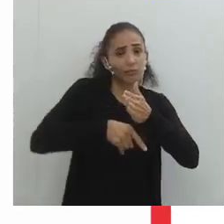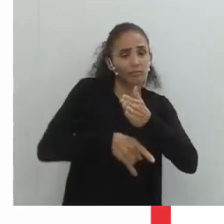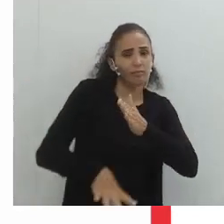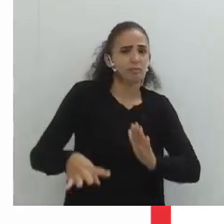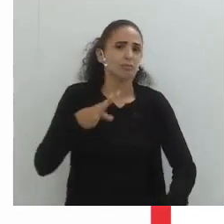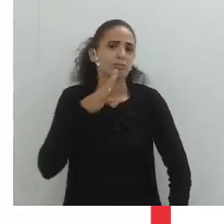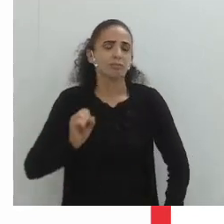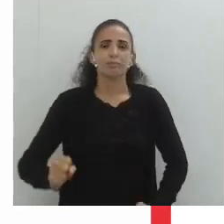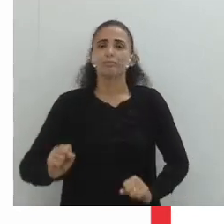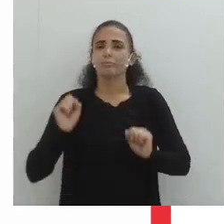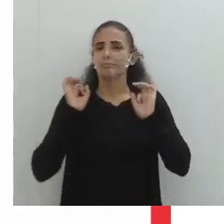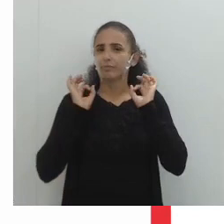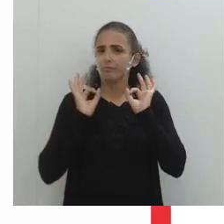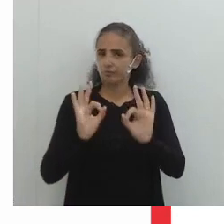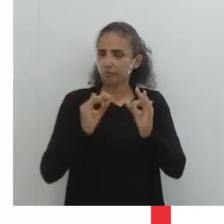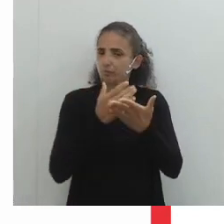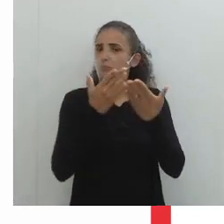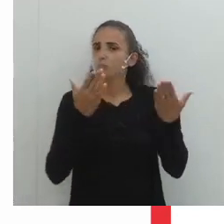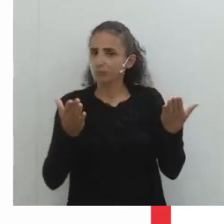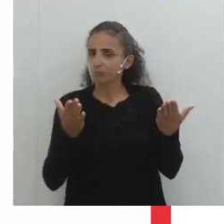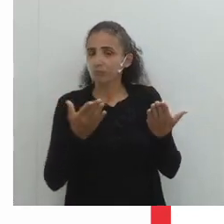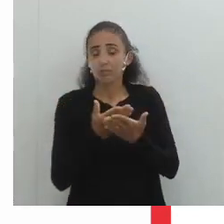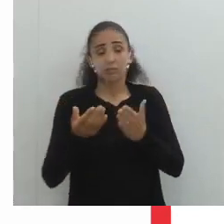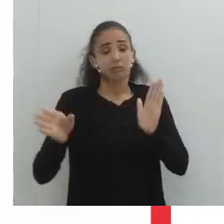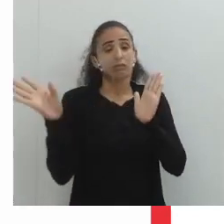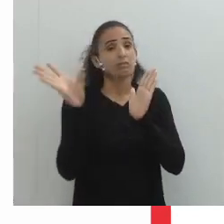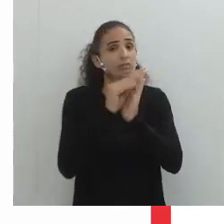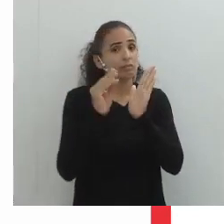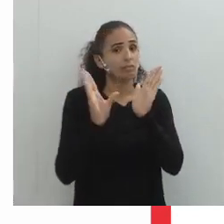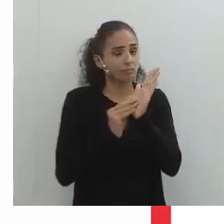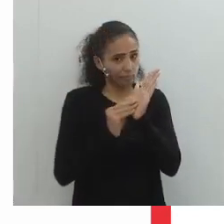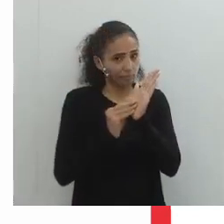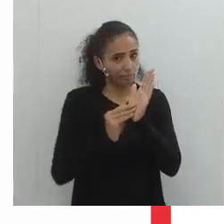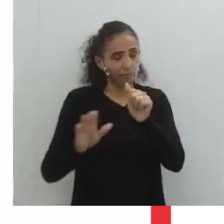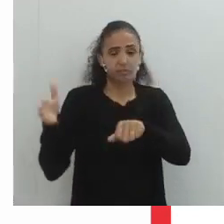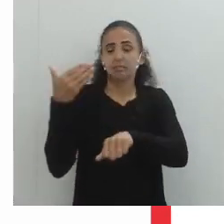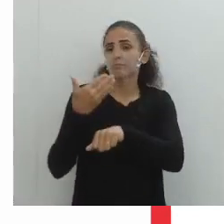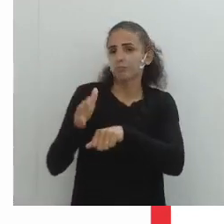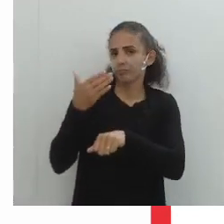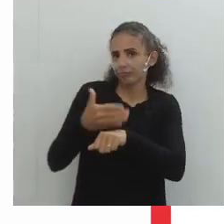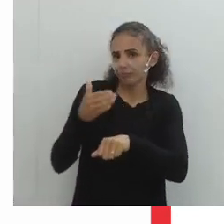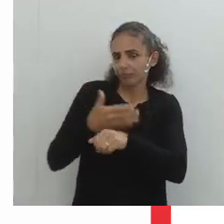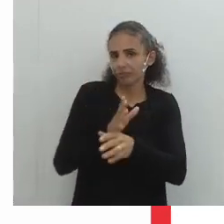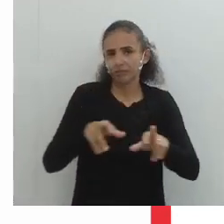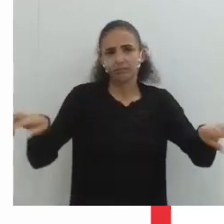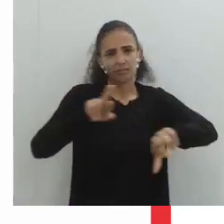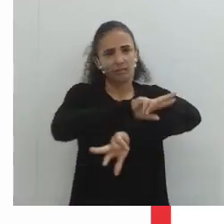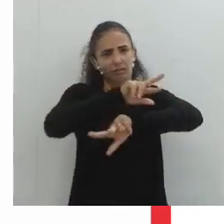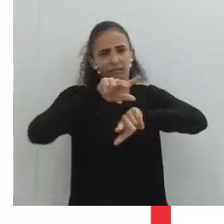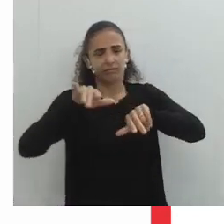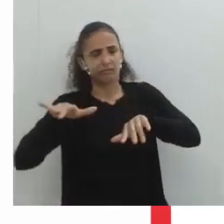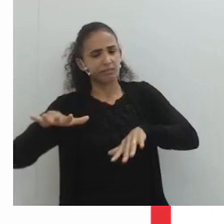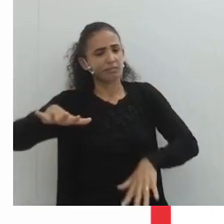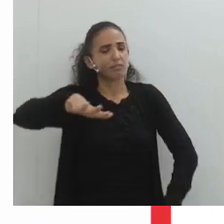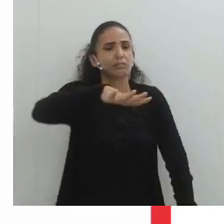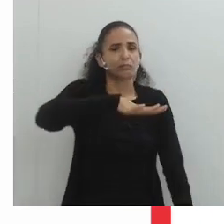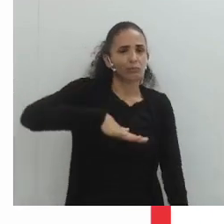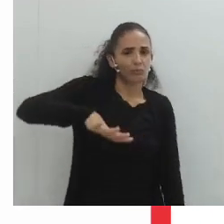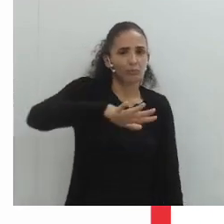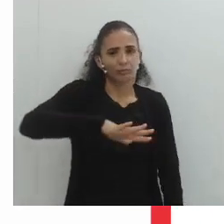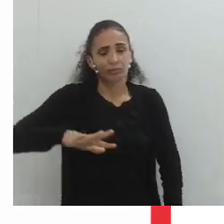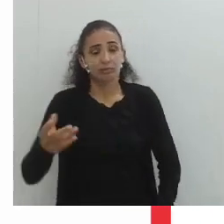do jogo, ótimo. E a gente diz os seus contextos e aplicabilidade, a gente tem vários locais onde o